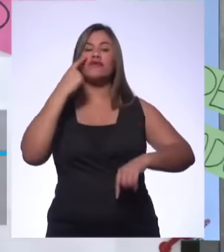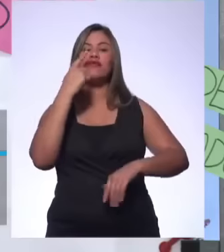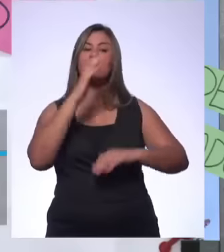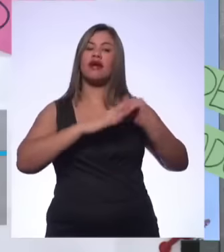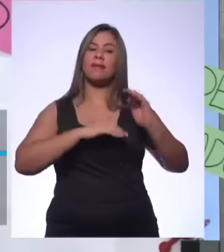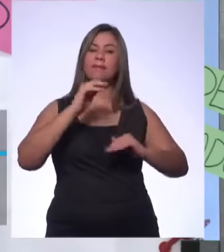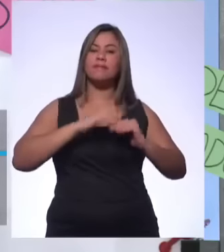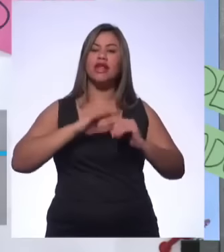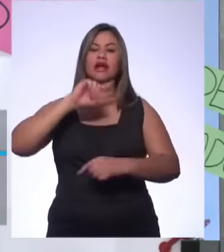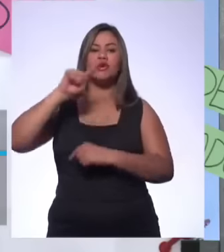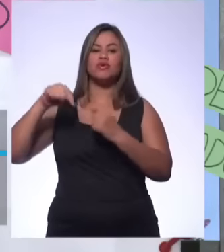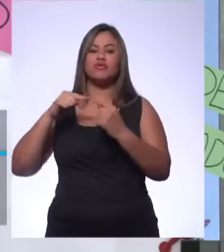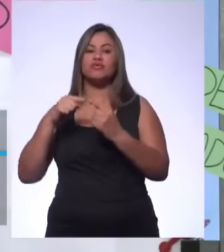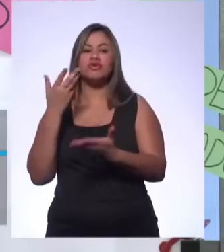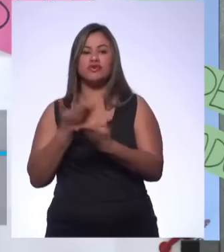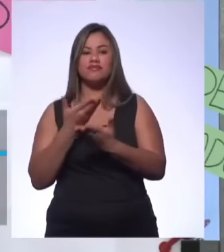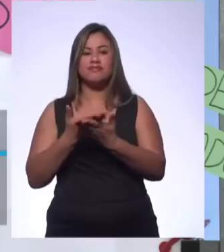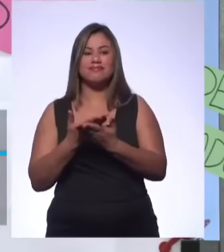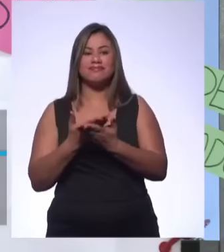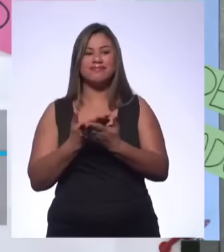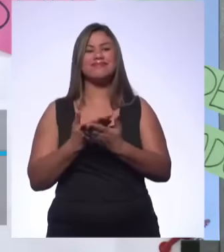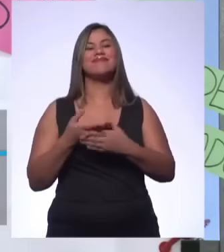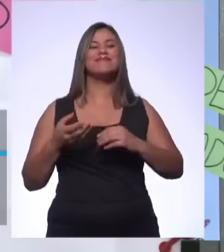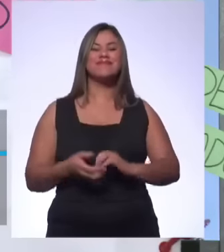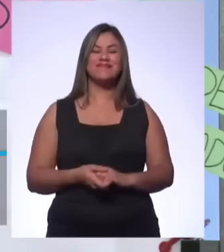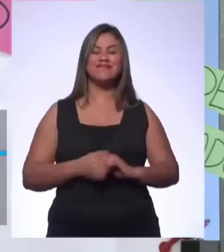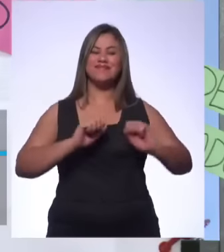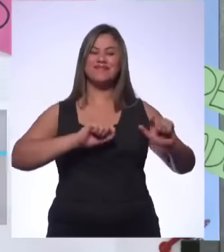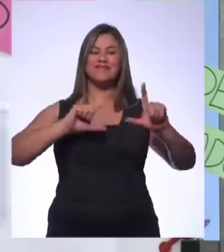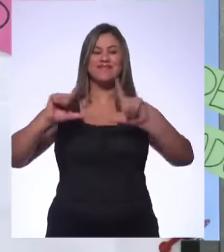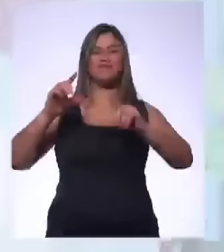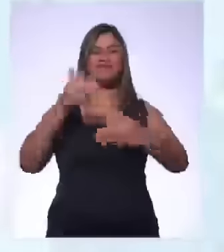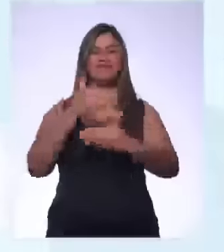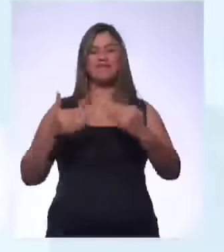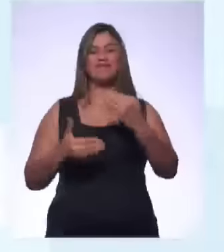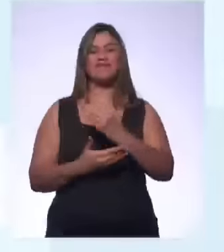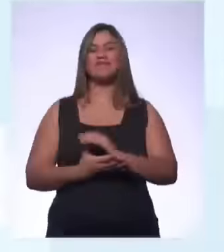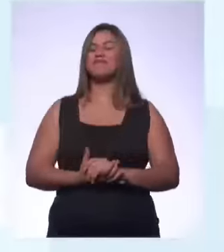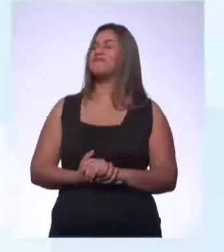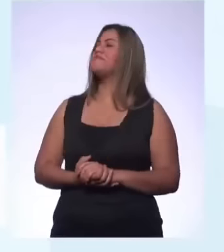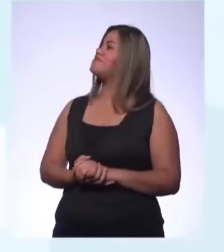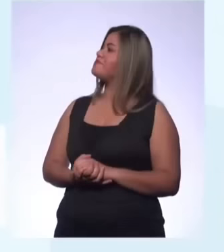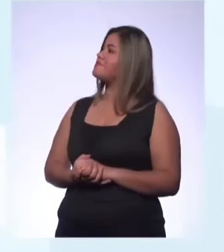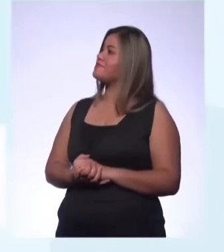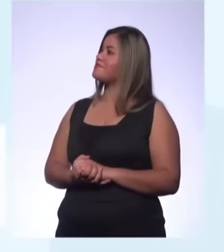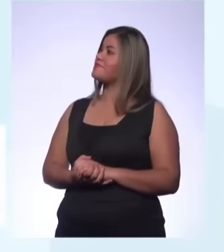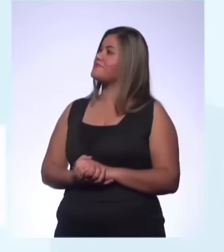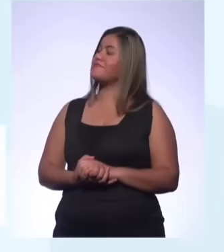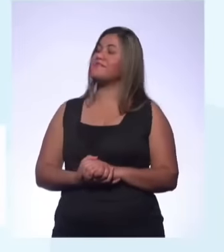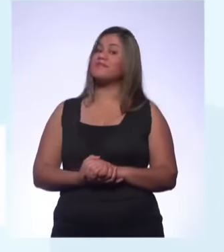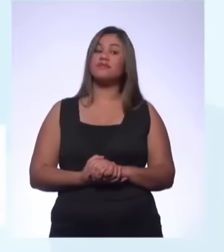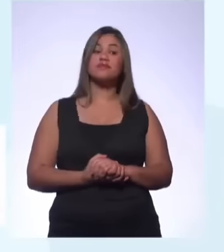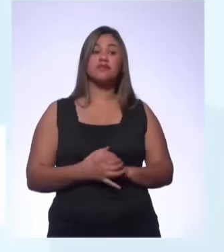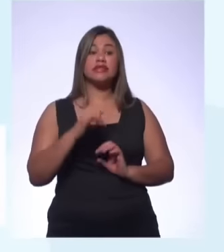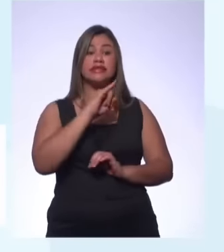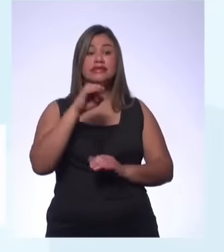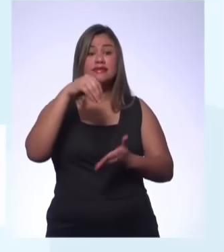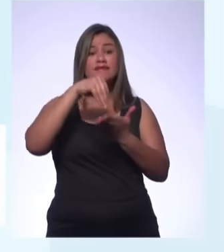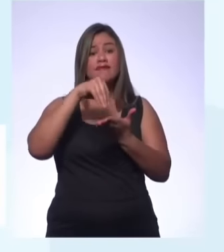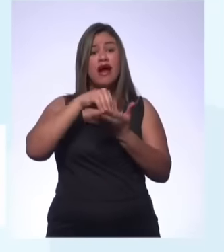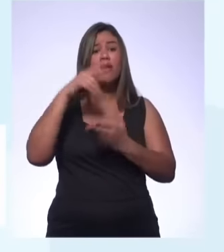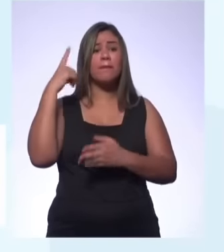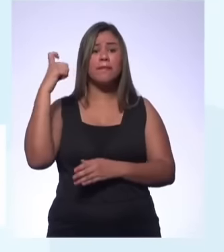e o objetivo da nossa aula de hoje? Vamos colocar na tela. Legal, vamos lá, gente. Se não estiver aparecendo aí o som, a